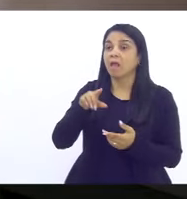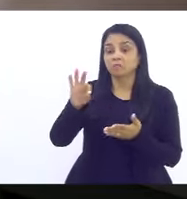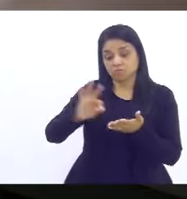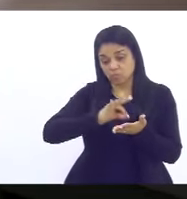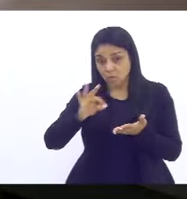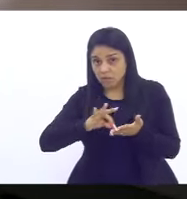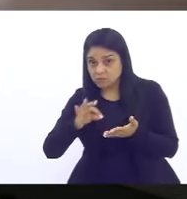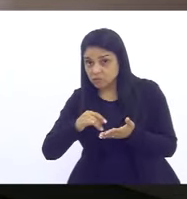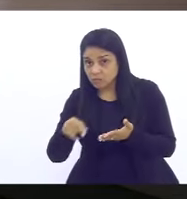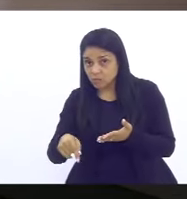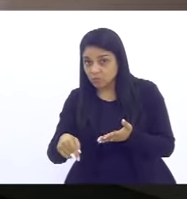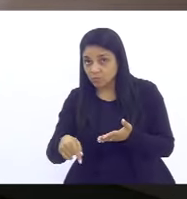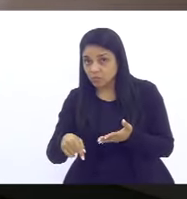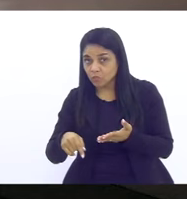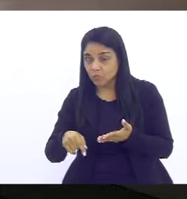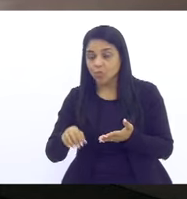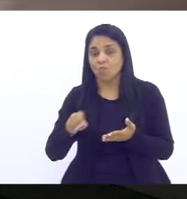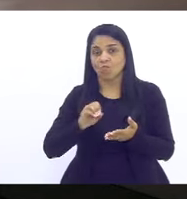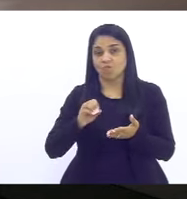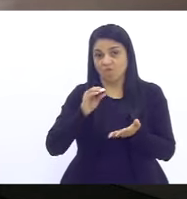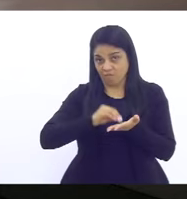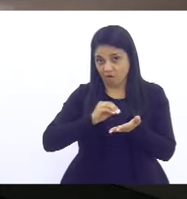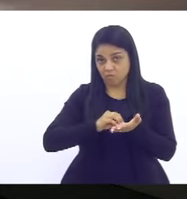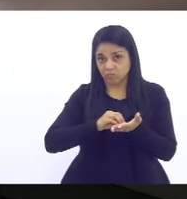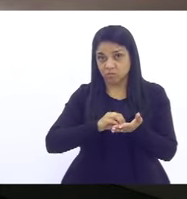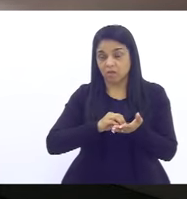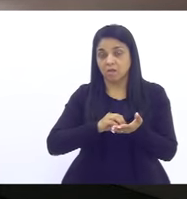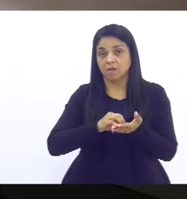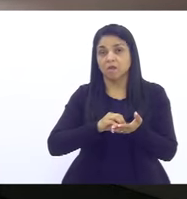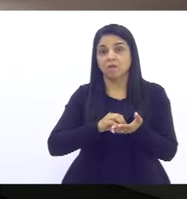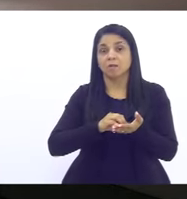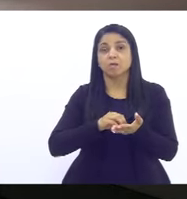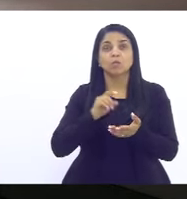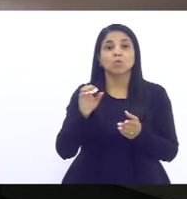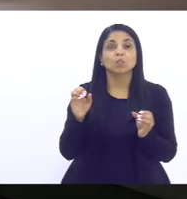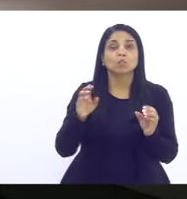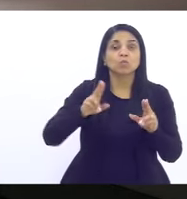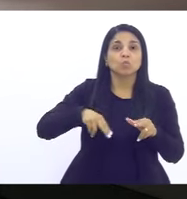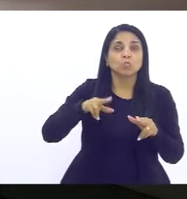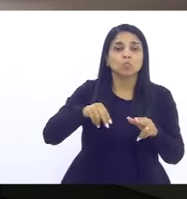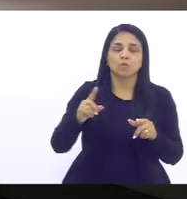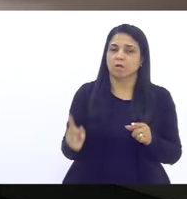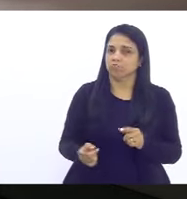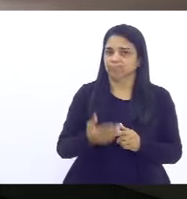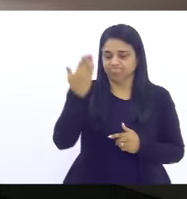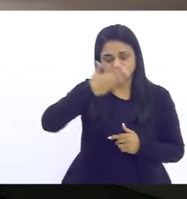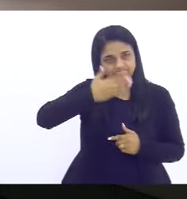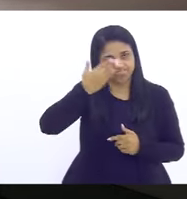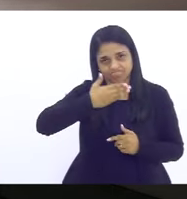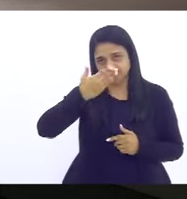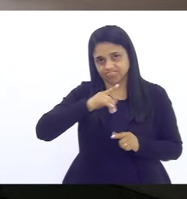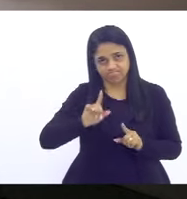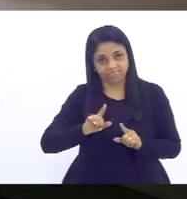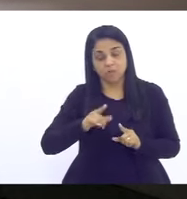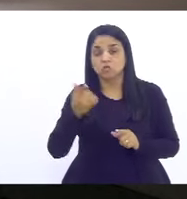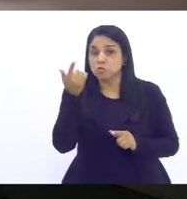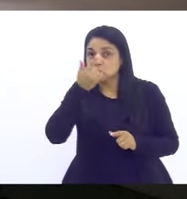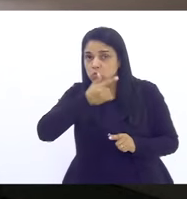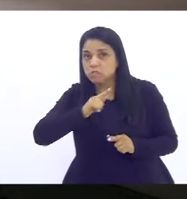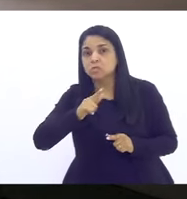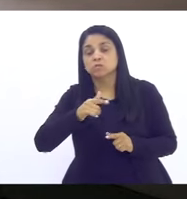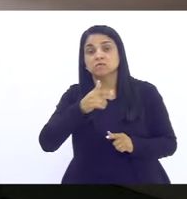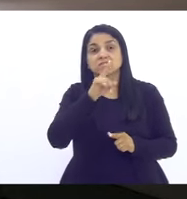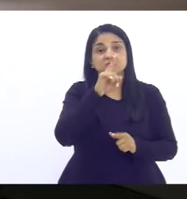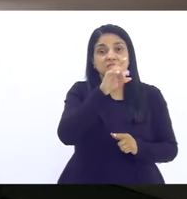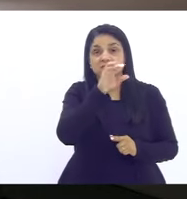que essa empresa atua, porque isso é unânime. Eu acho que eu nunca vi uma questão que fosse unânime no estado do Rio. Eles conseguiram. Eles conseguiram 100%